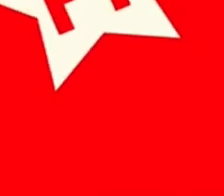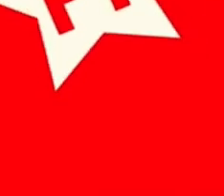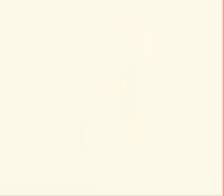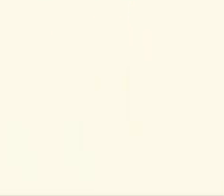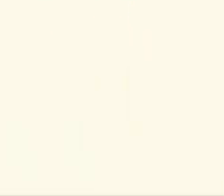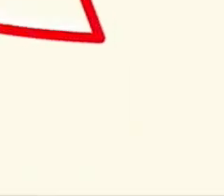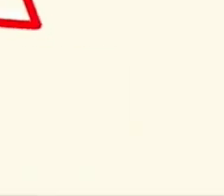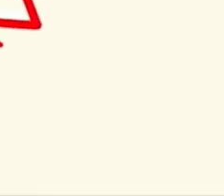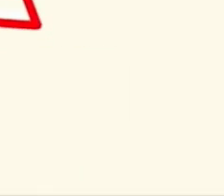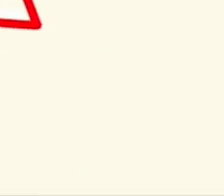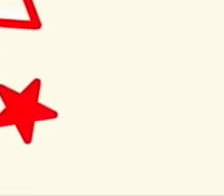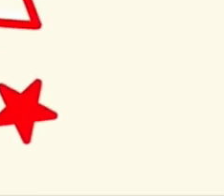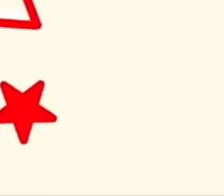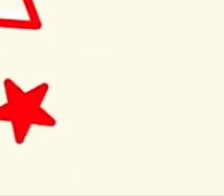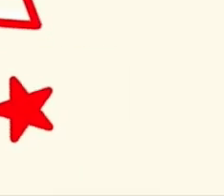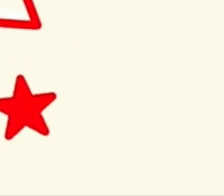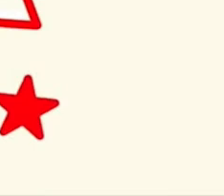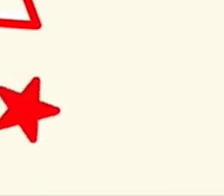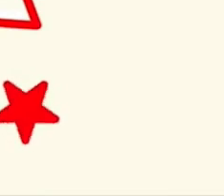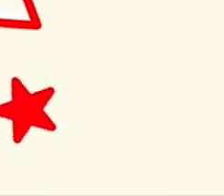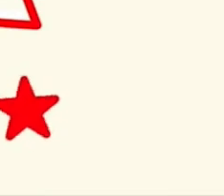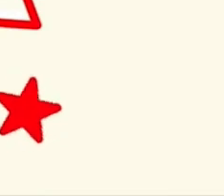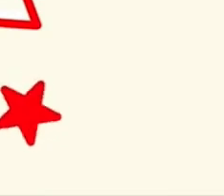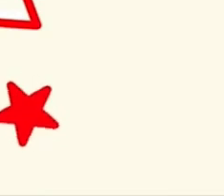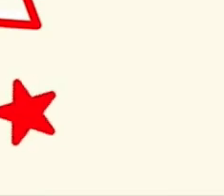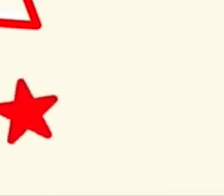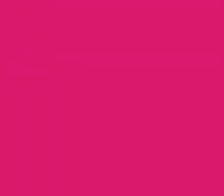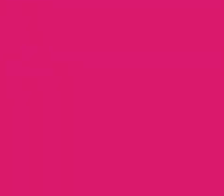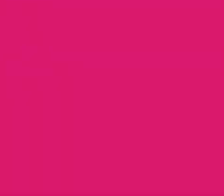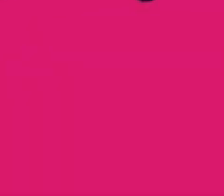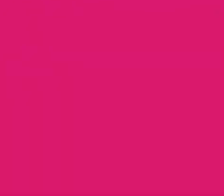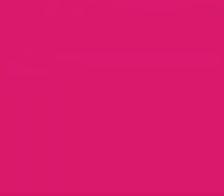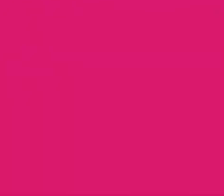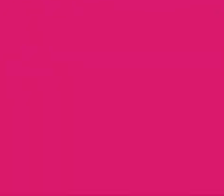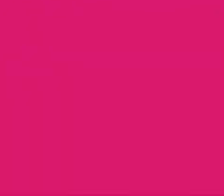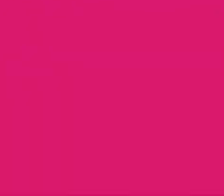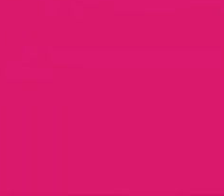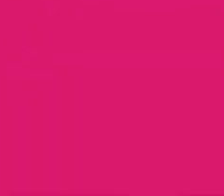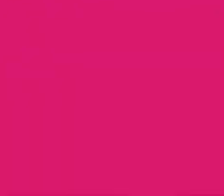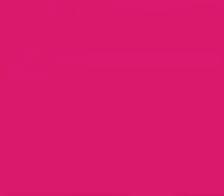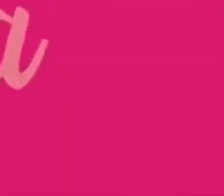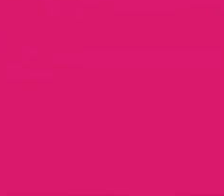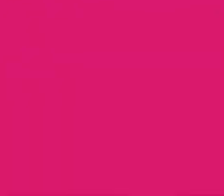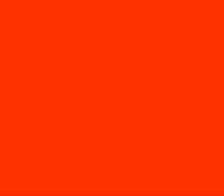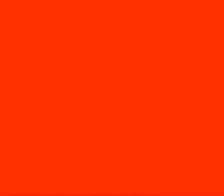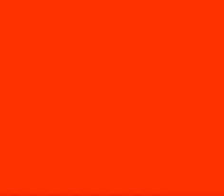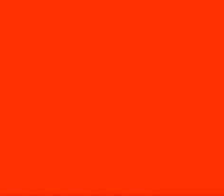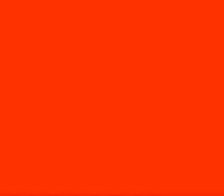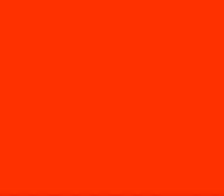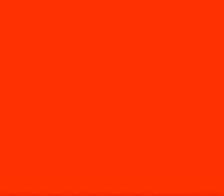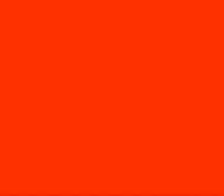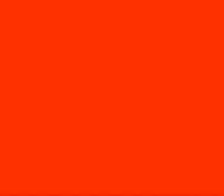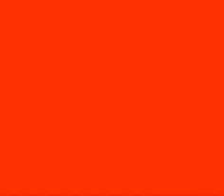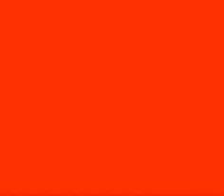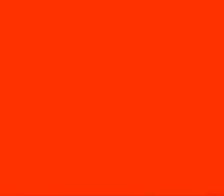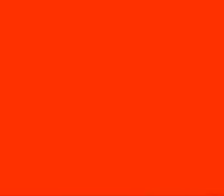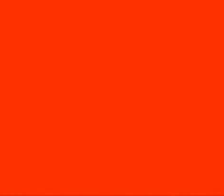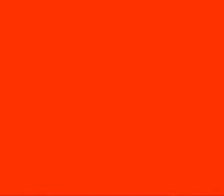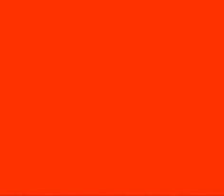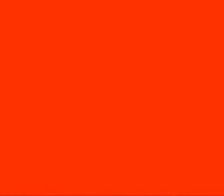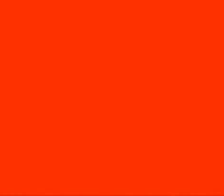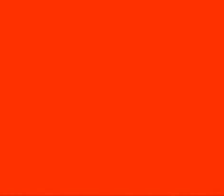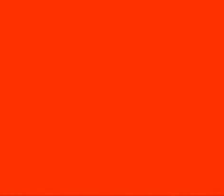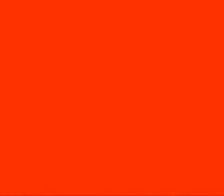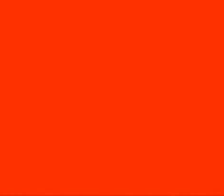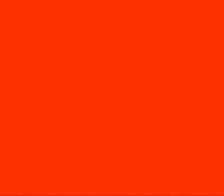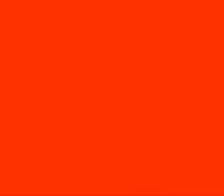brilha, ela é quem vai me guiar. Ser guerreira é minha sina,